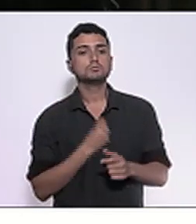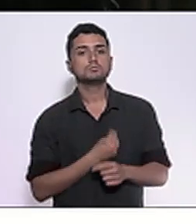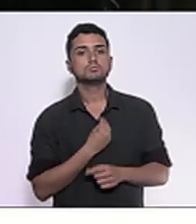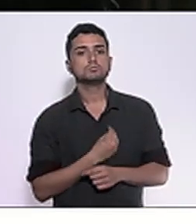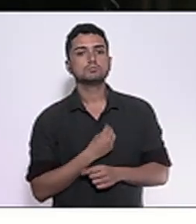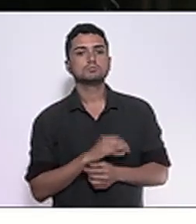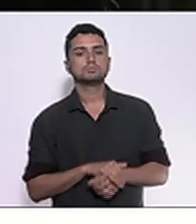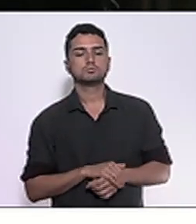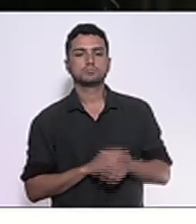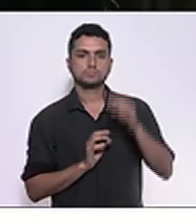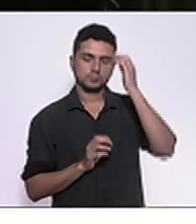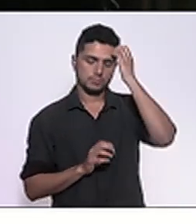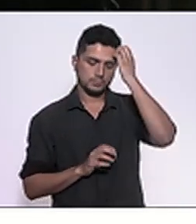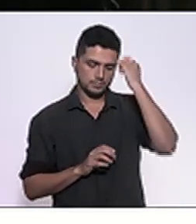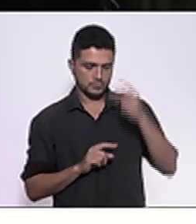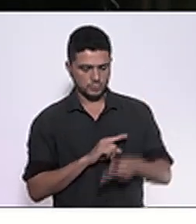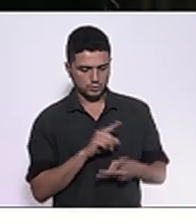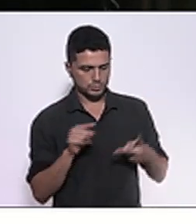foi o que eu coloquei,